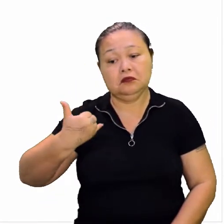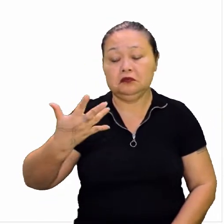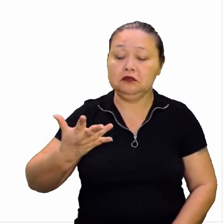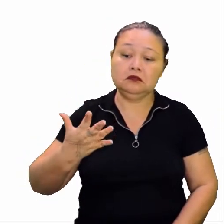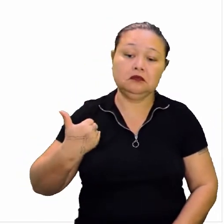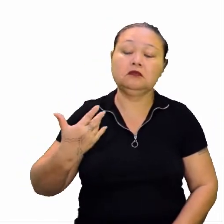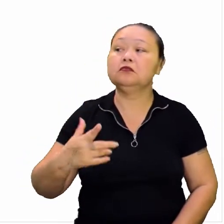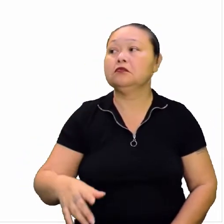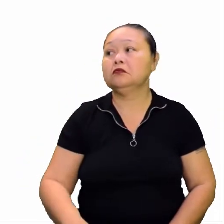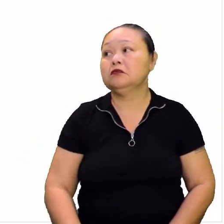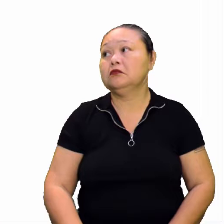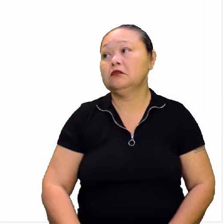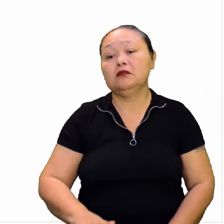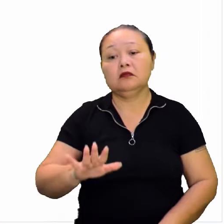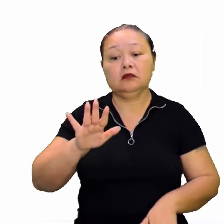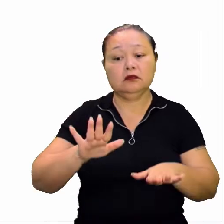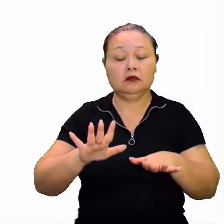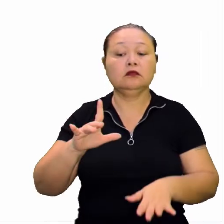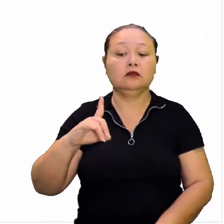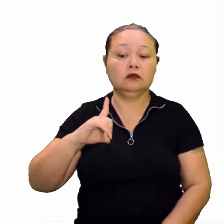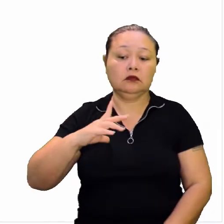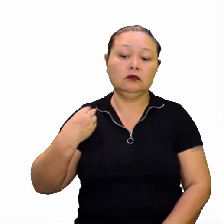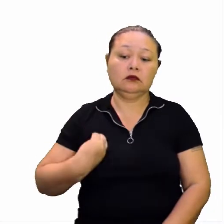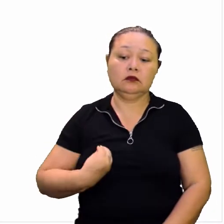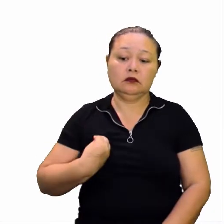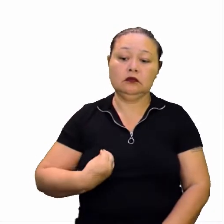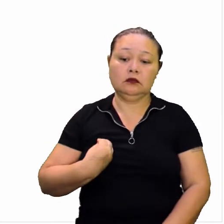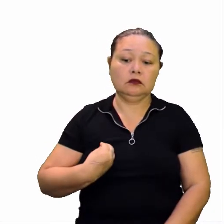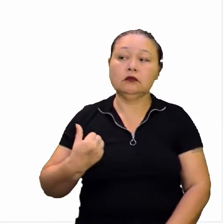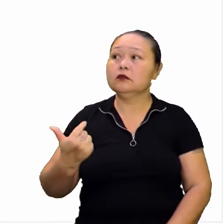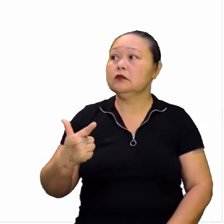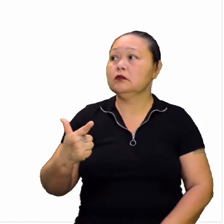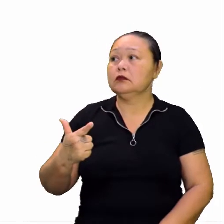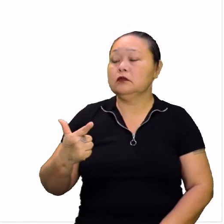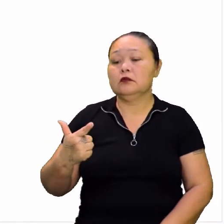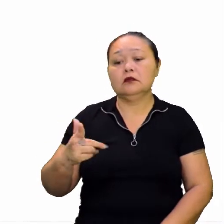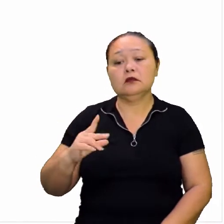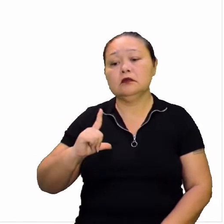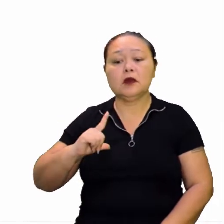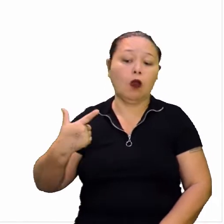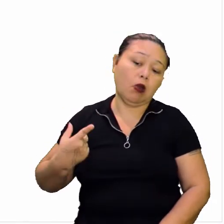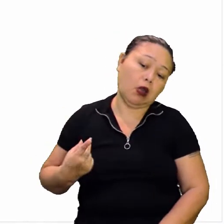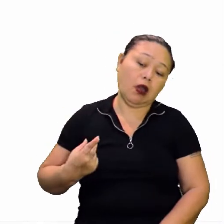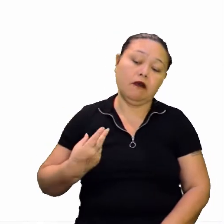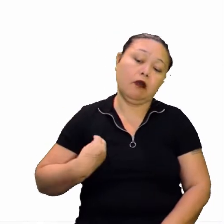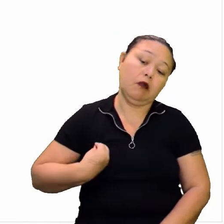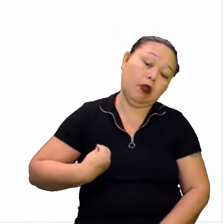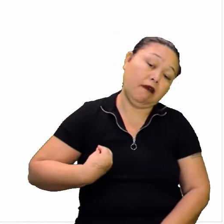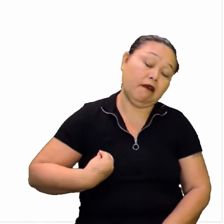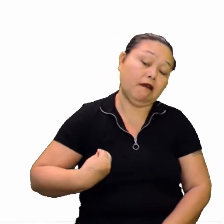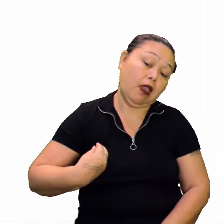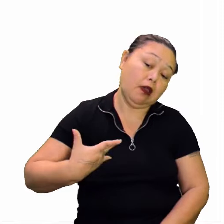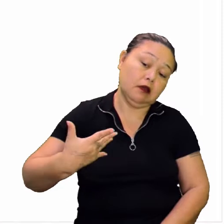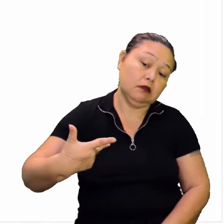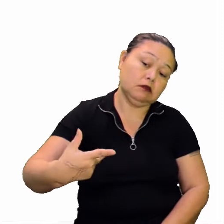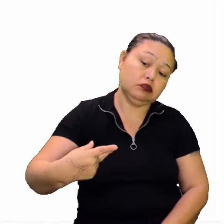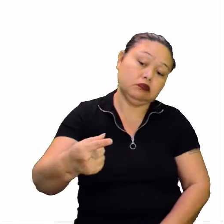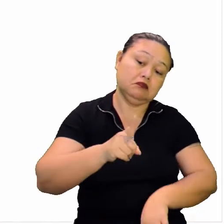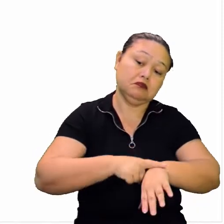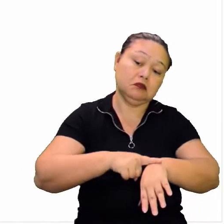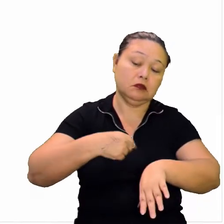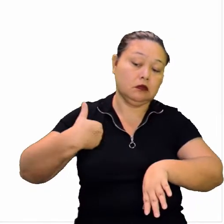anos, que se vivia. Não tinha como você viver muito tempo, ok?